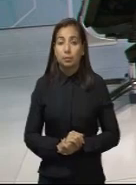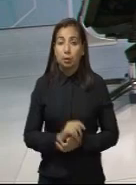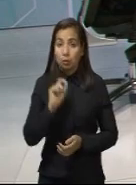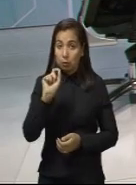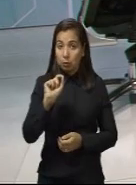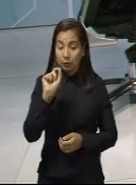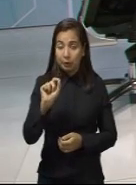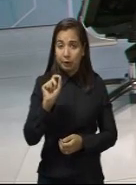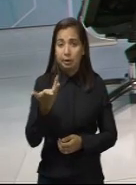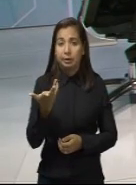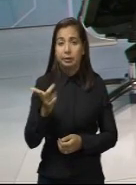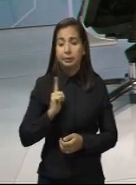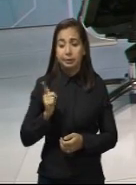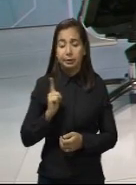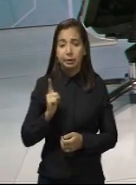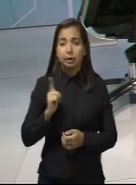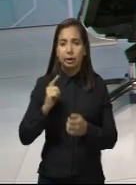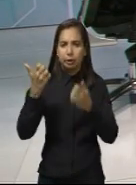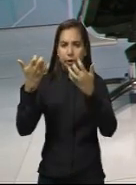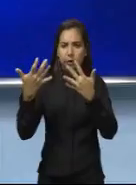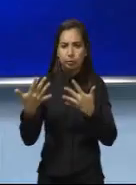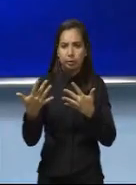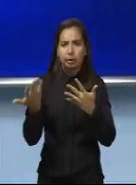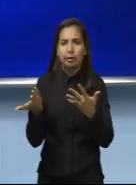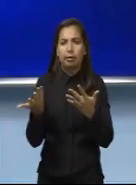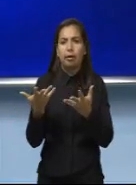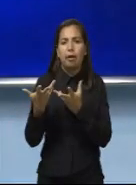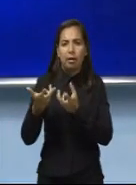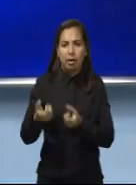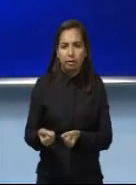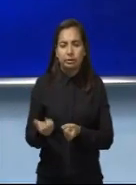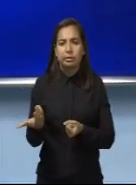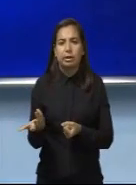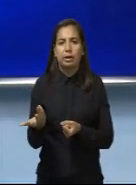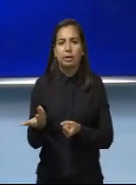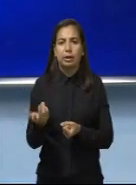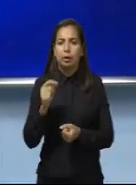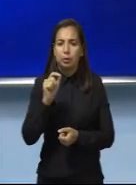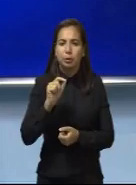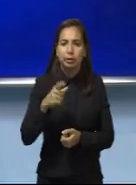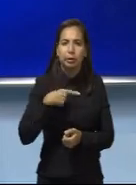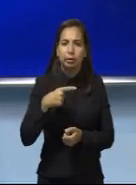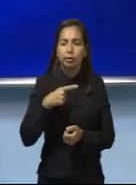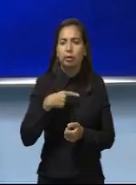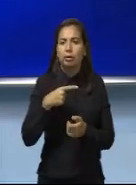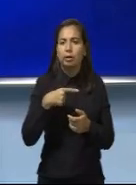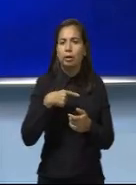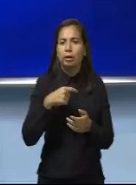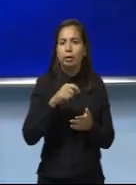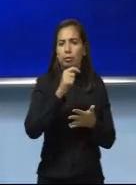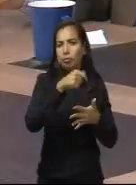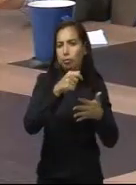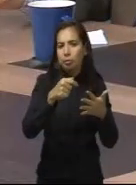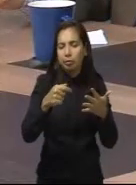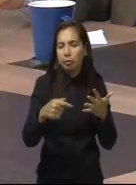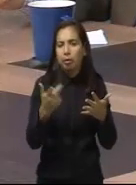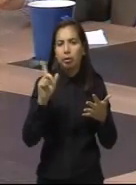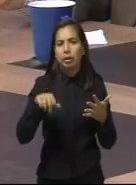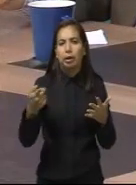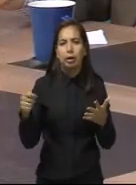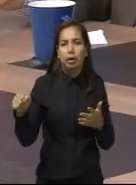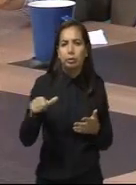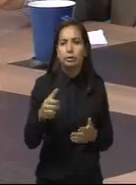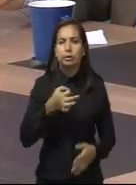Essa justificativa de aceitar penduricalhos dessa natureza, auxílio moradia, auxílio paletó,